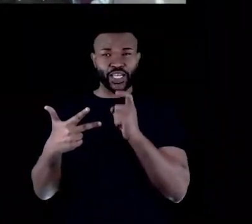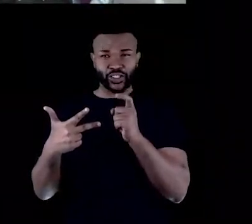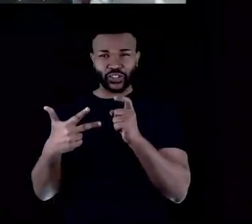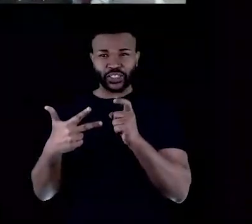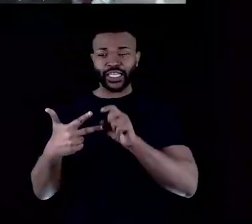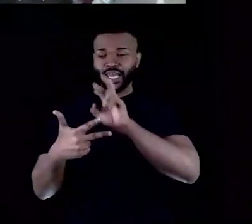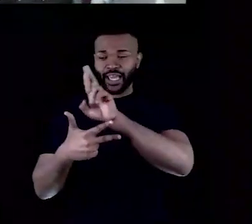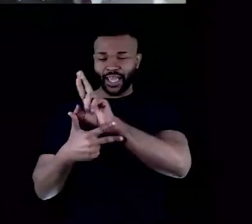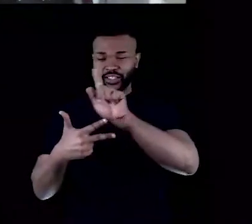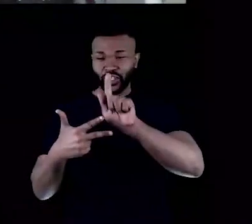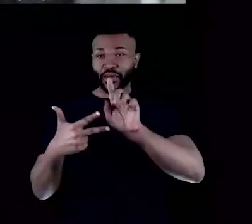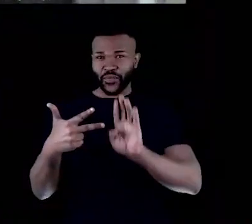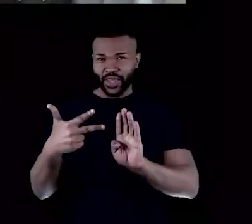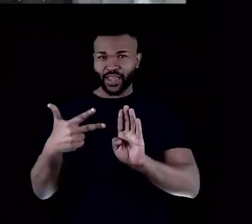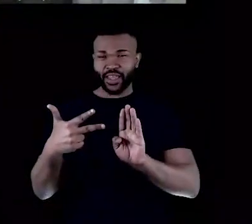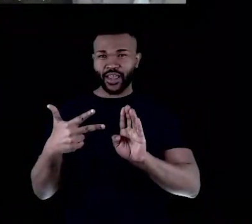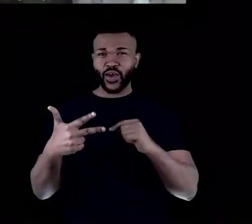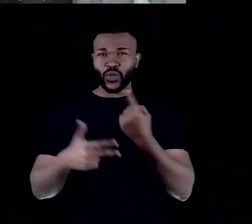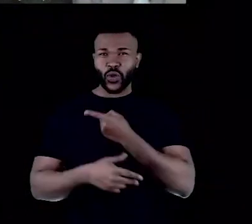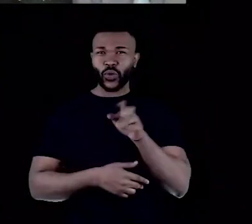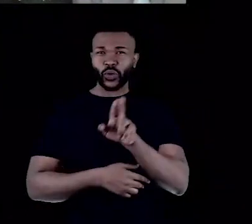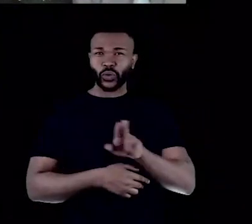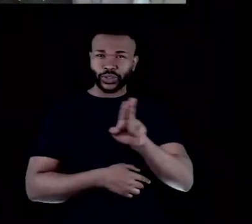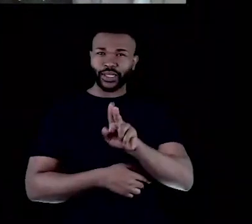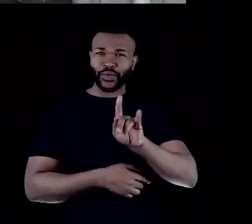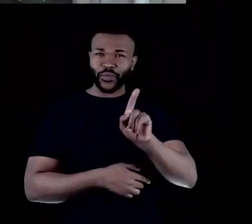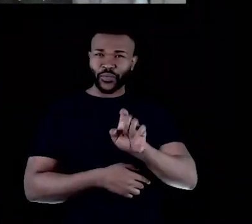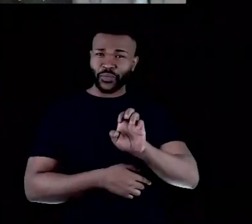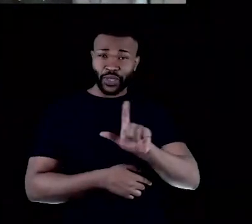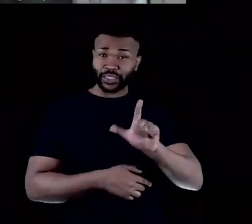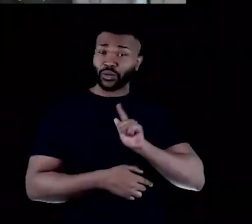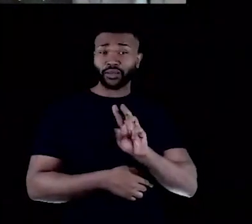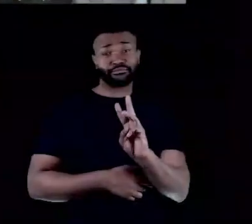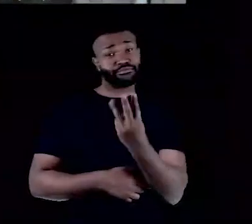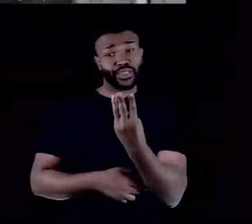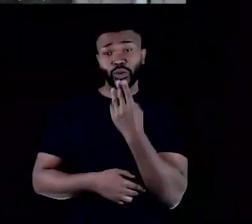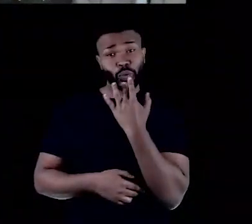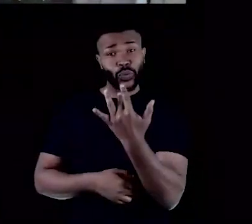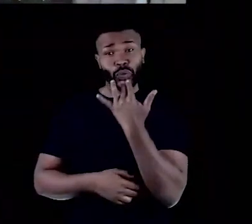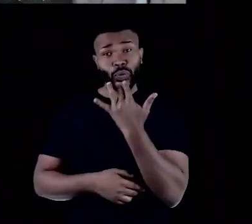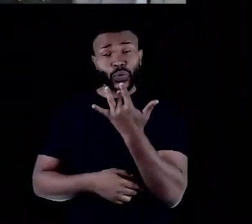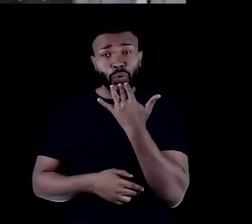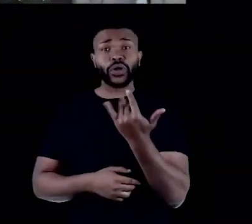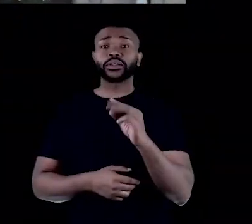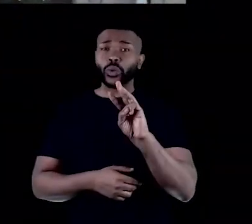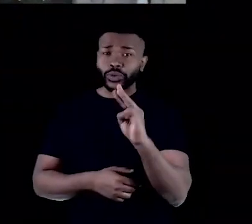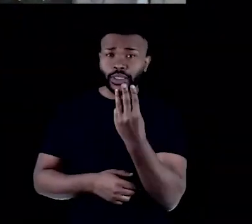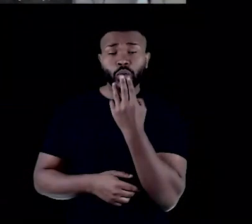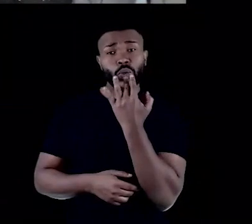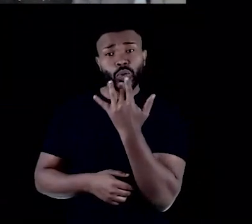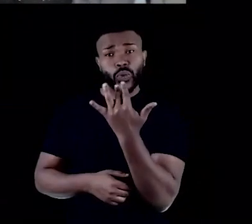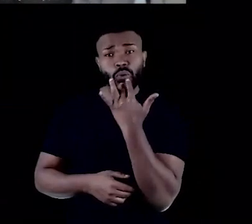e o verde, que é o RGB, né? Que os pixels que a gente está sendo transmitido agora, inclusive, são só essas 3 cores. E daí, com